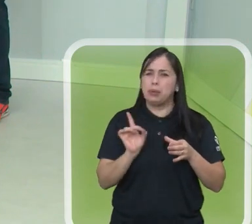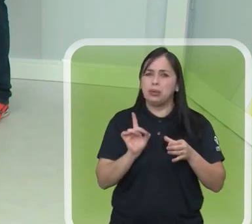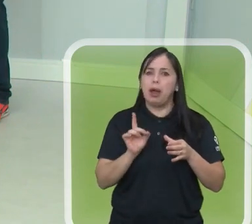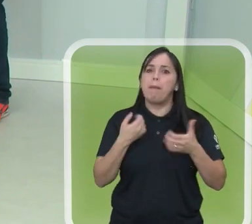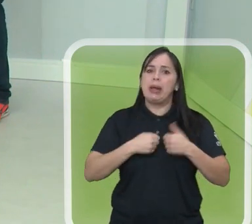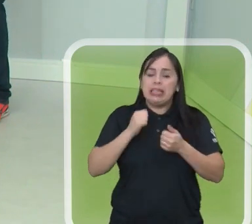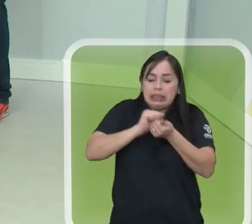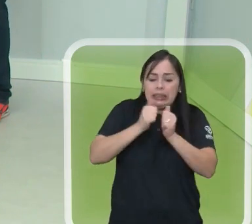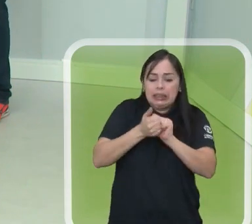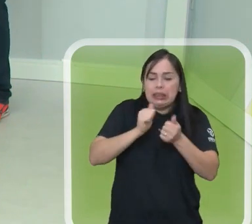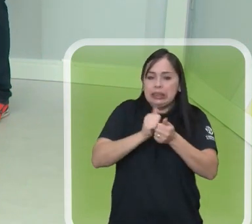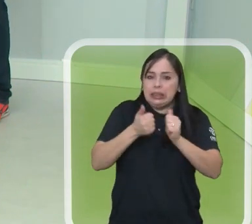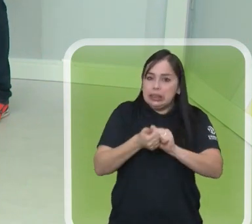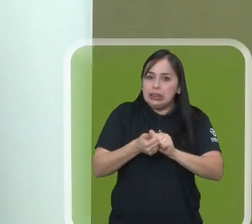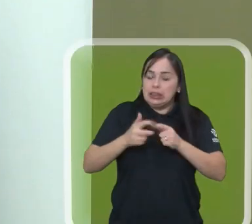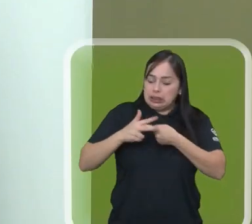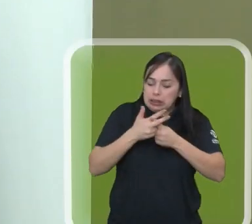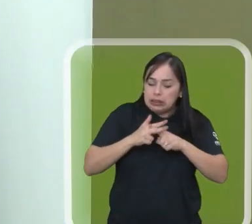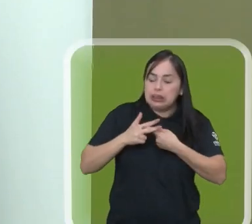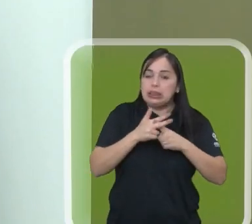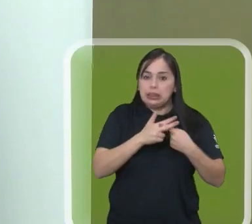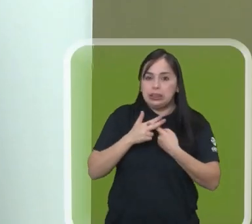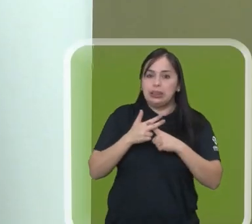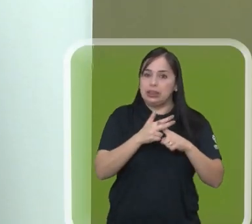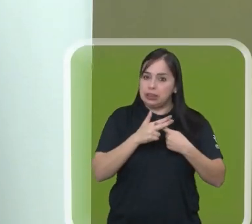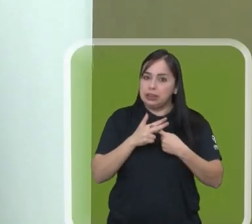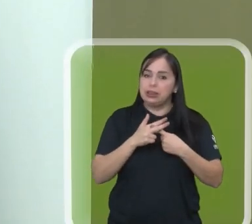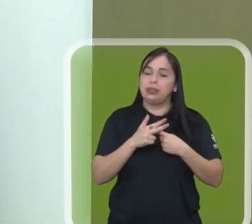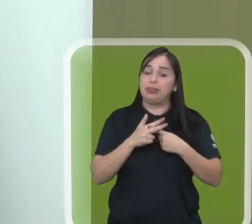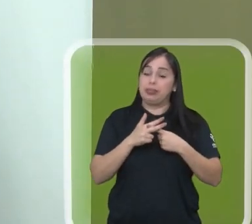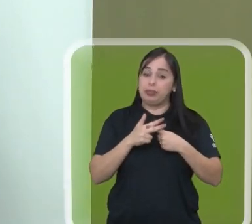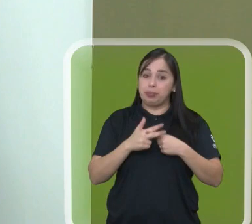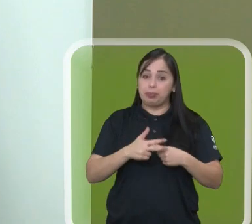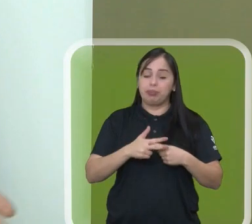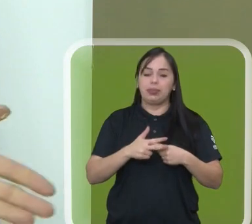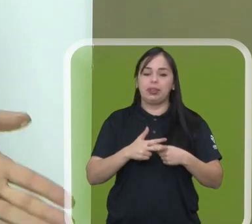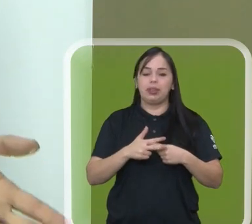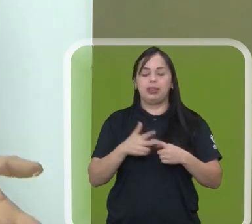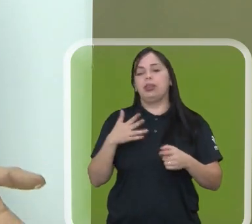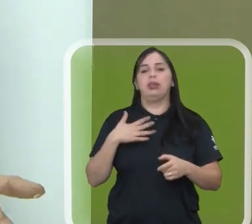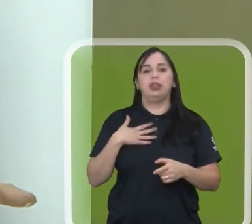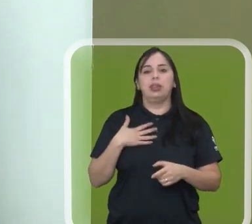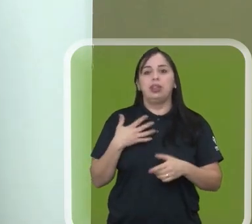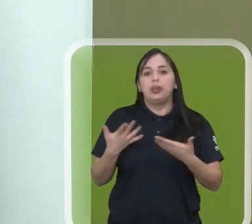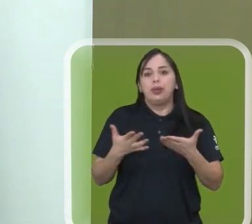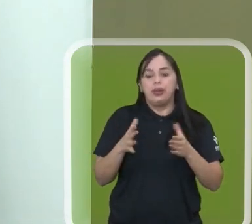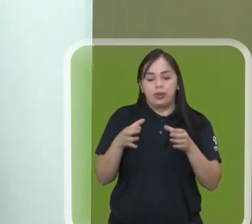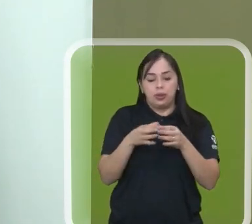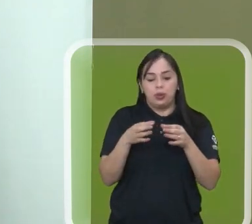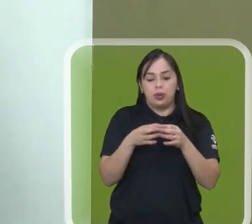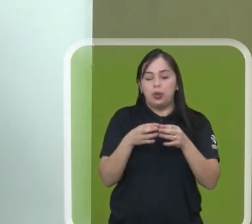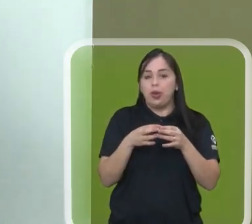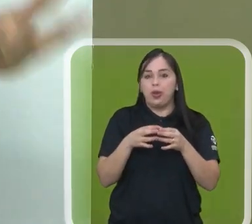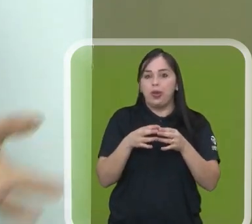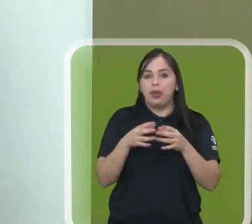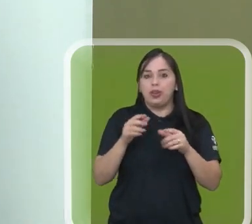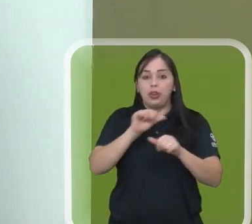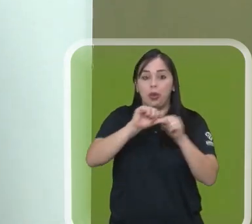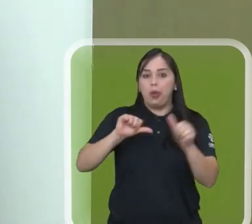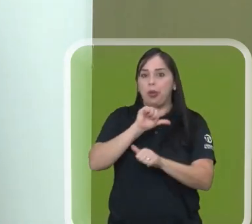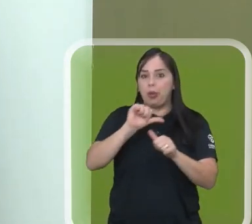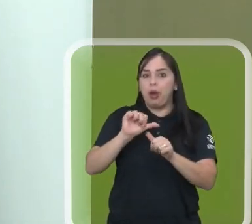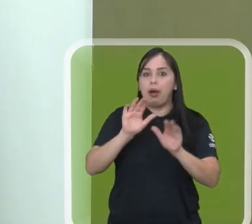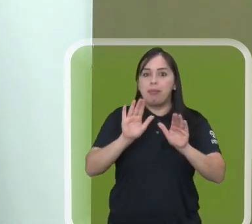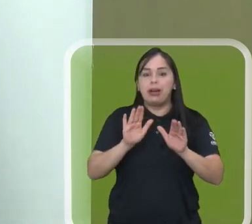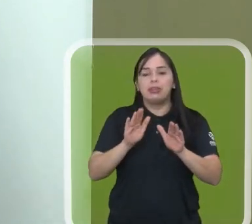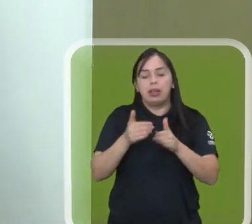difícil você consertar, né, um erro. Então, tanto é que eu estava certo, nós não trocamos de treinador, o time depois se deslanchou,